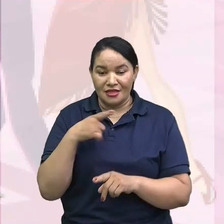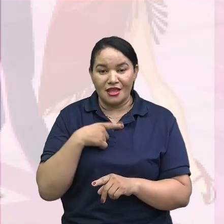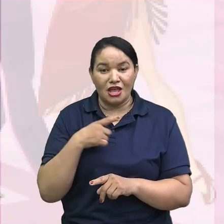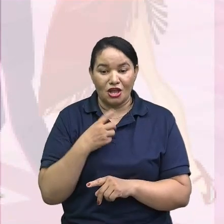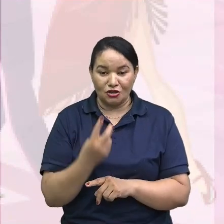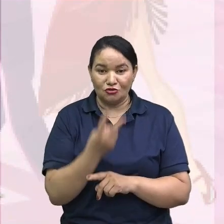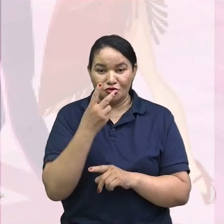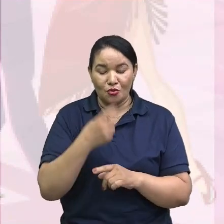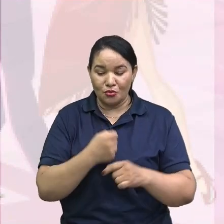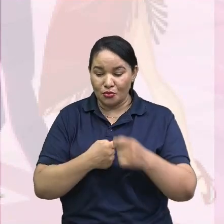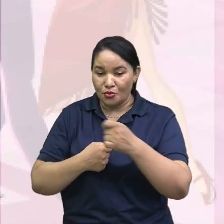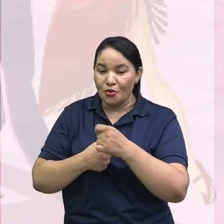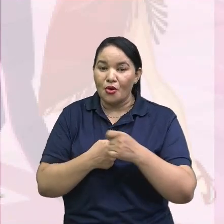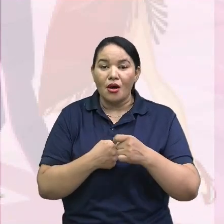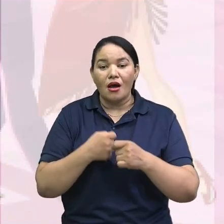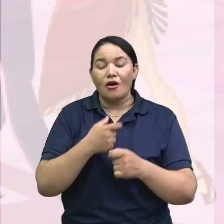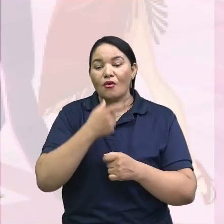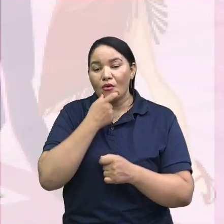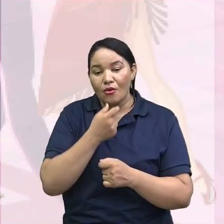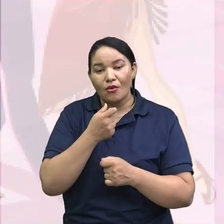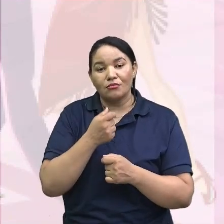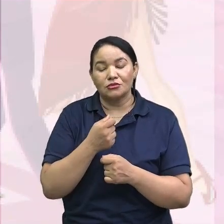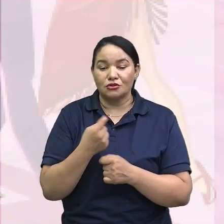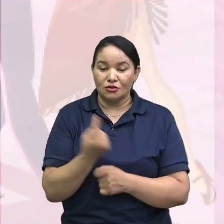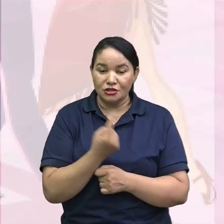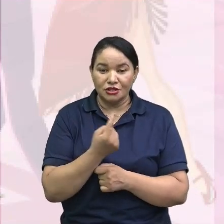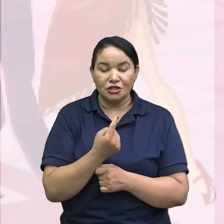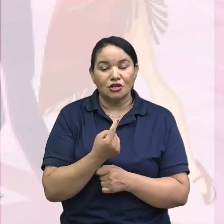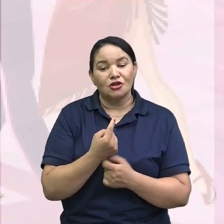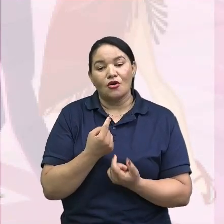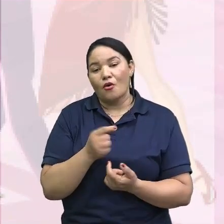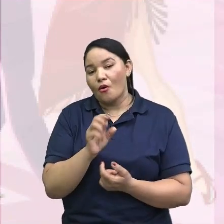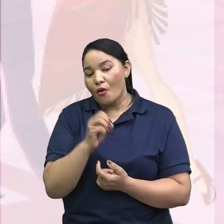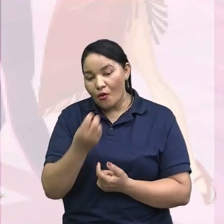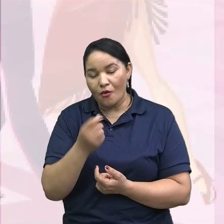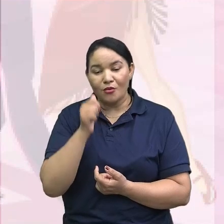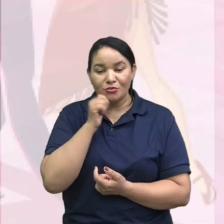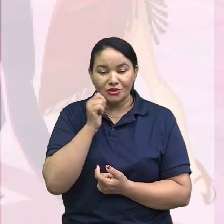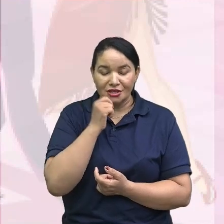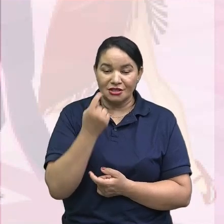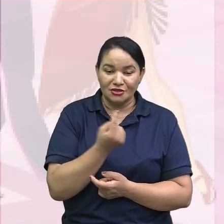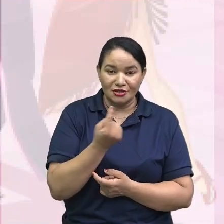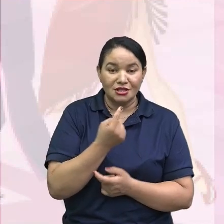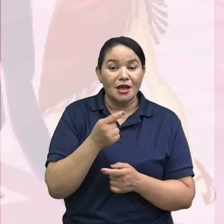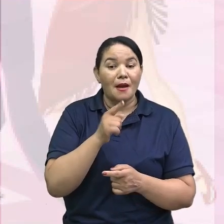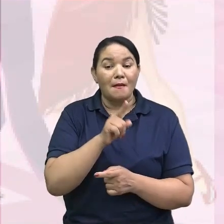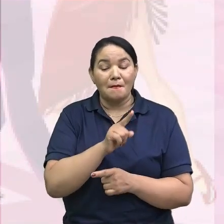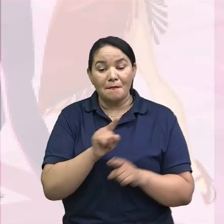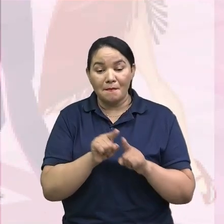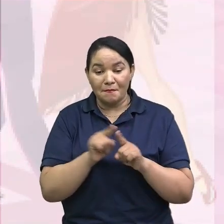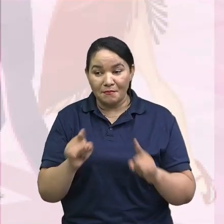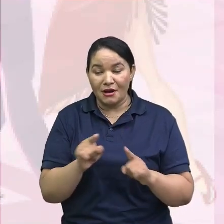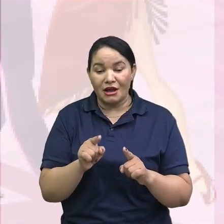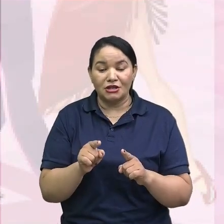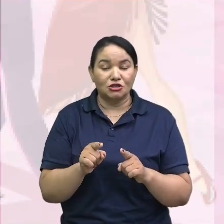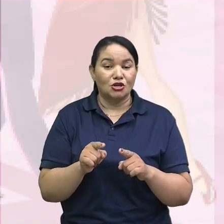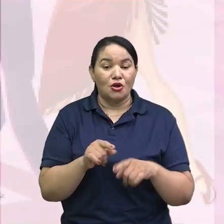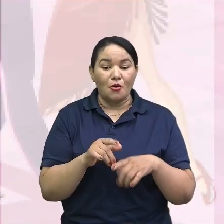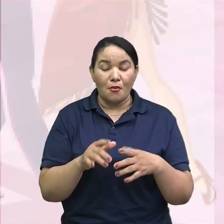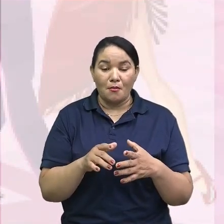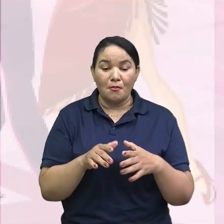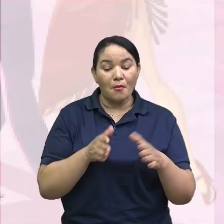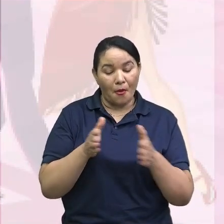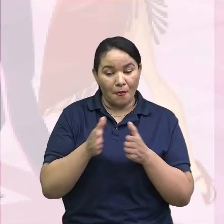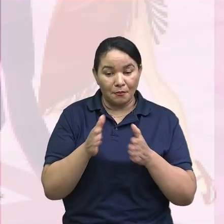Em alguns momentos os homens sozinhos, outros momentos as mulheres sozinhas, mas sempre tem um início em que estão juntos